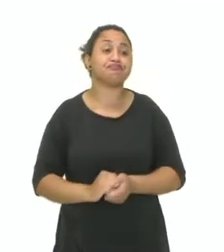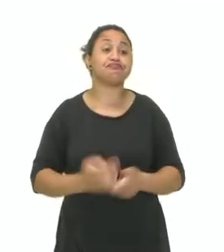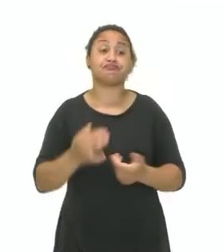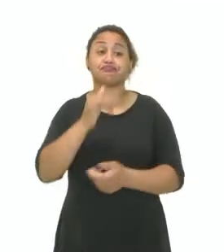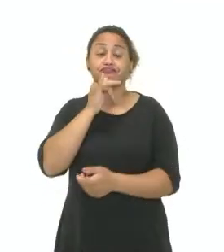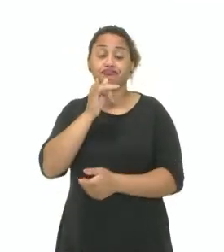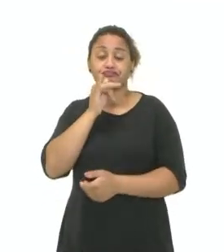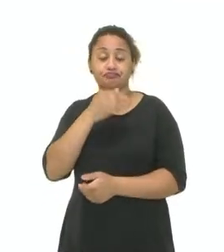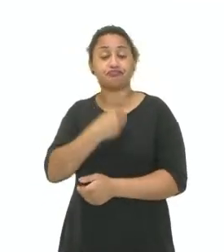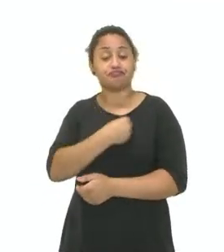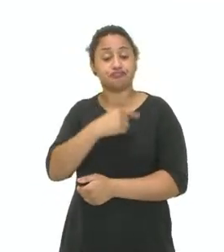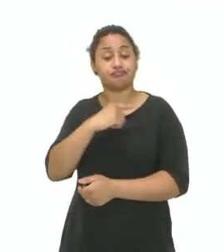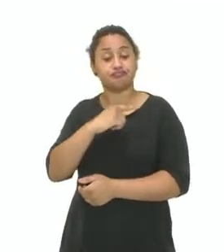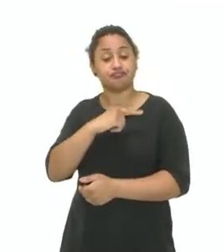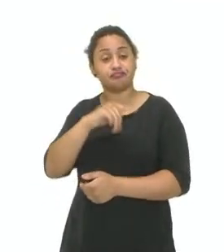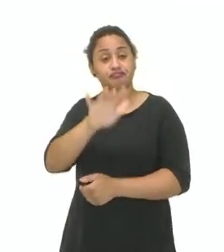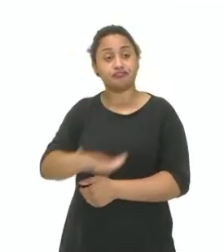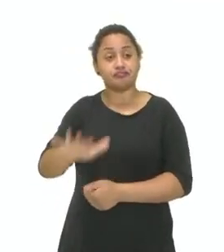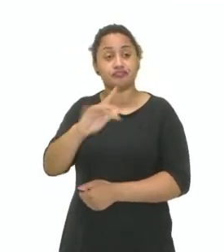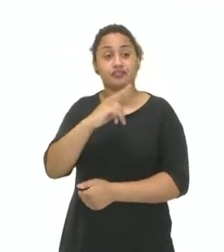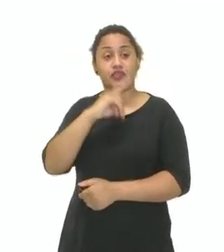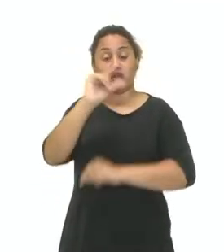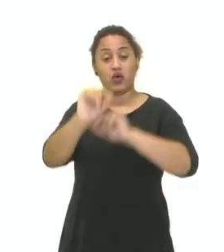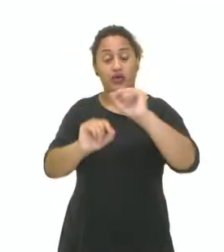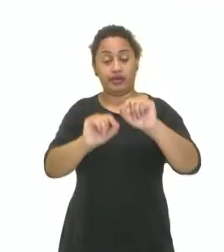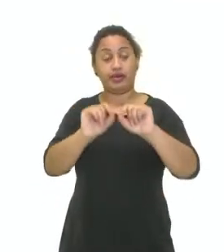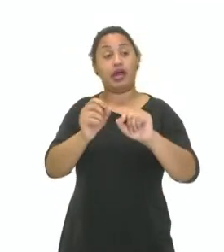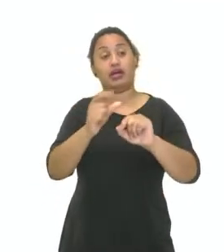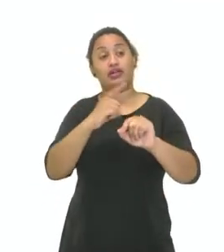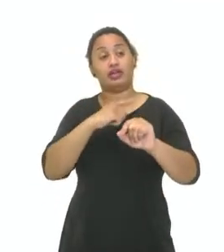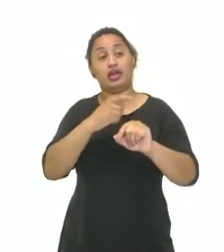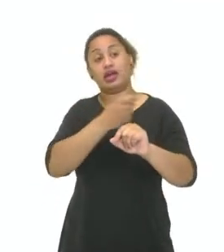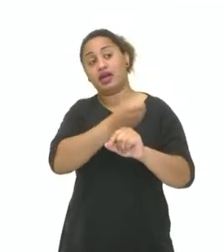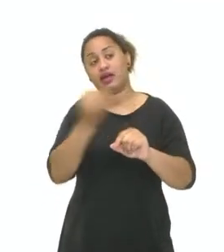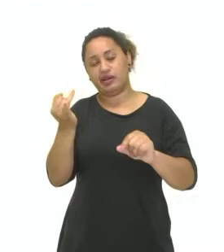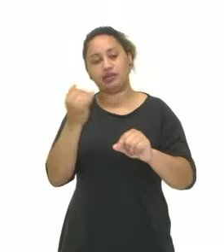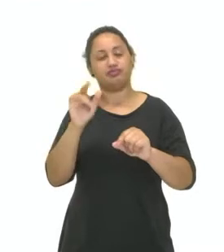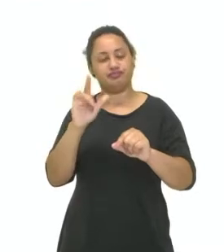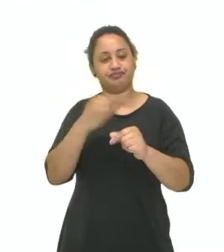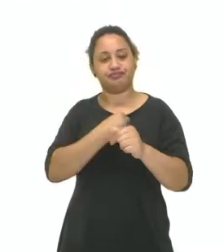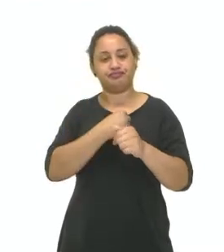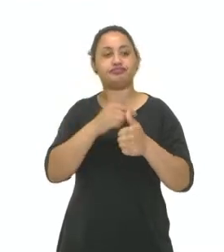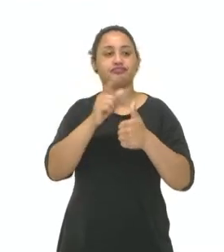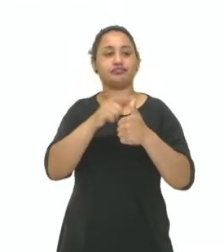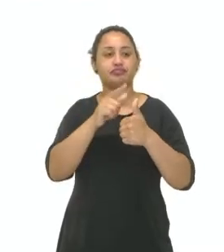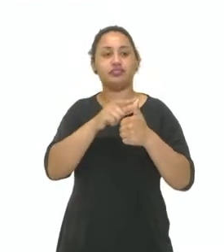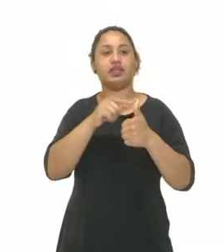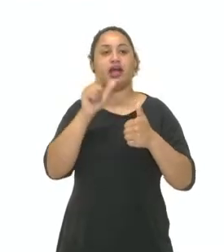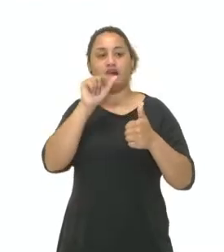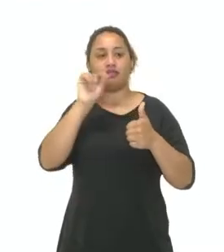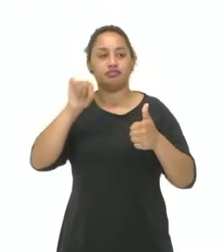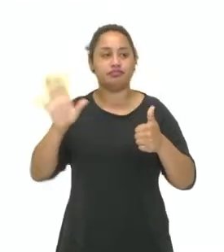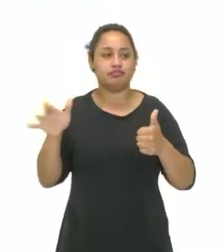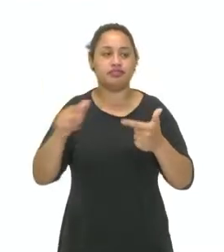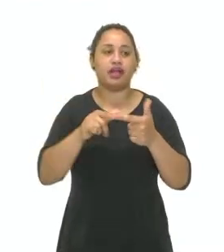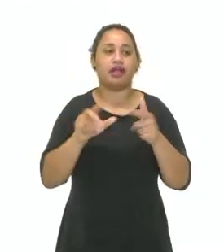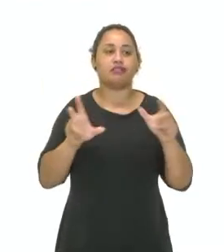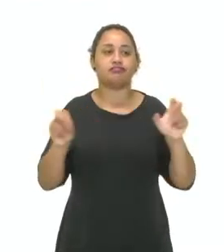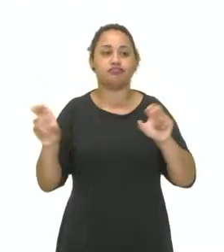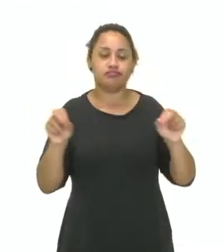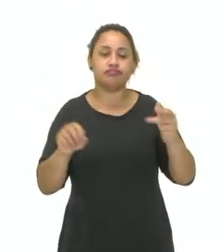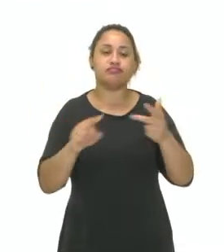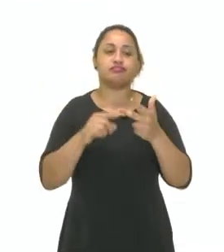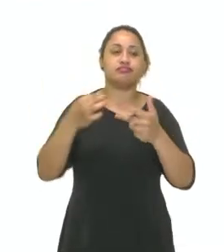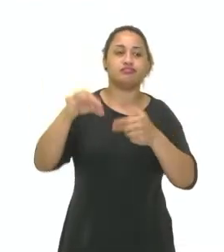vivos encontrados num dado ambiente, temos, então vamos citar alguns organismos ali. Aves, caranguejos,